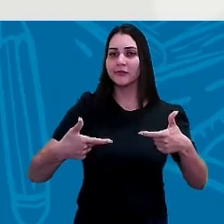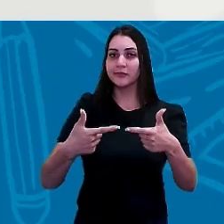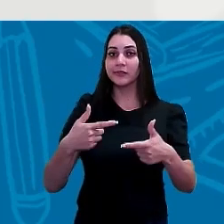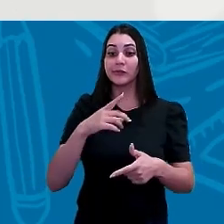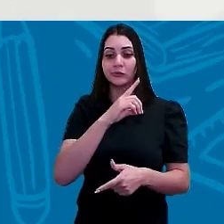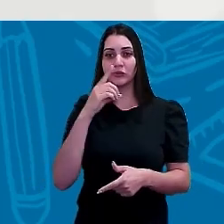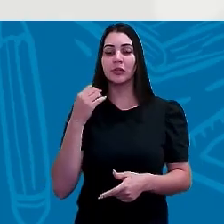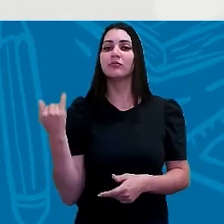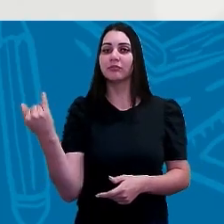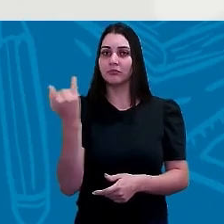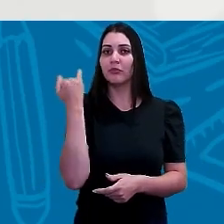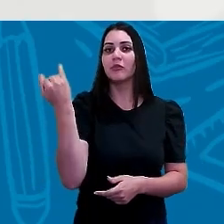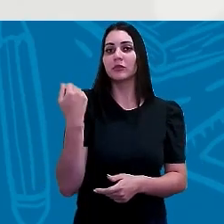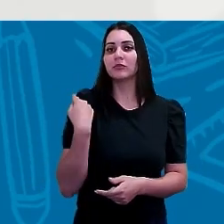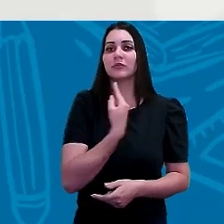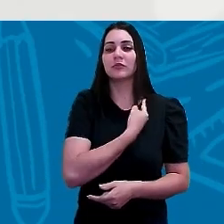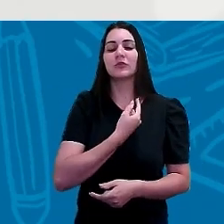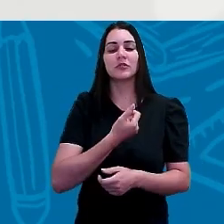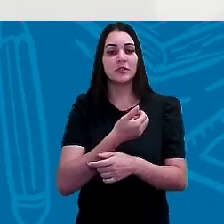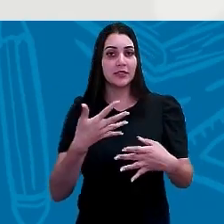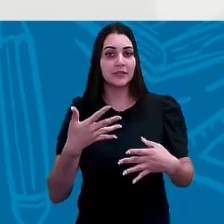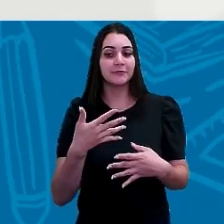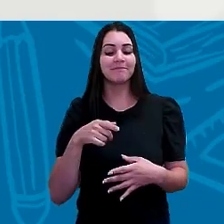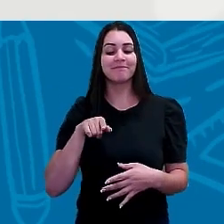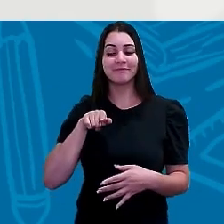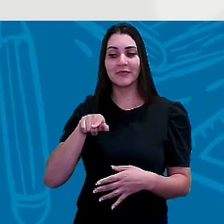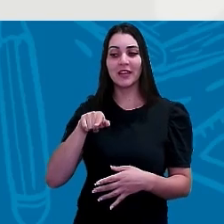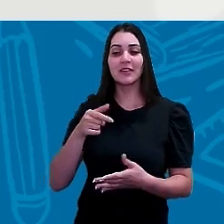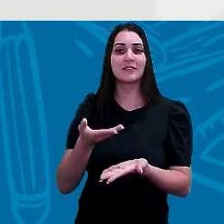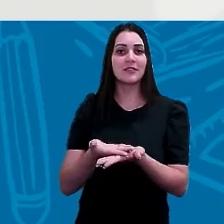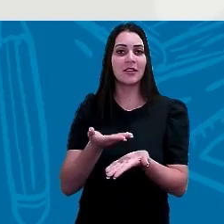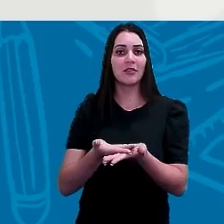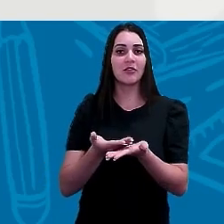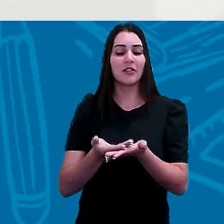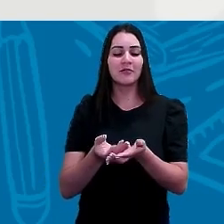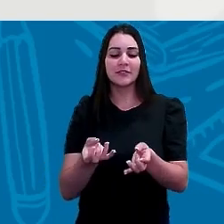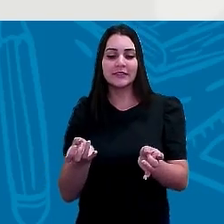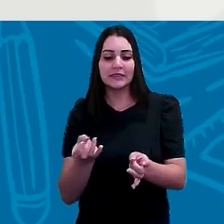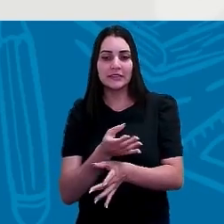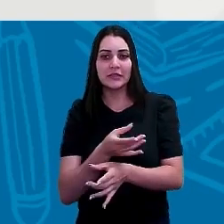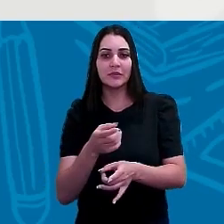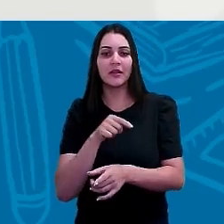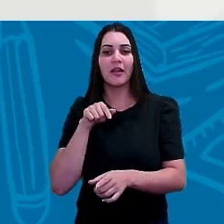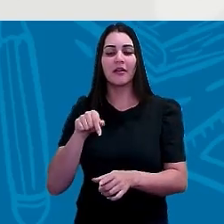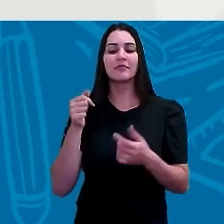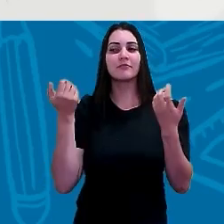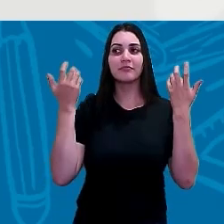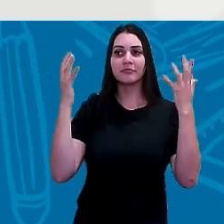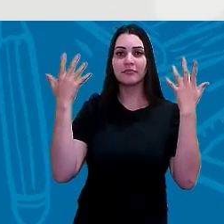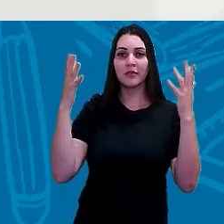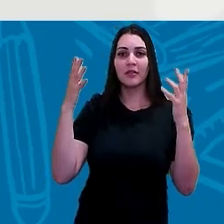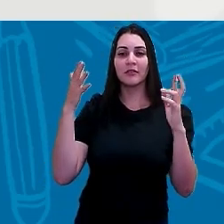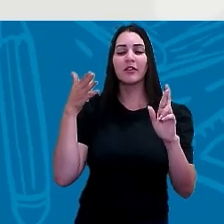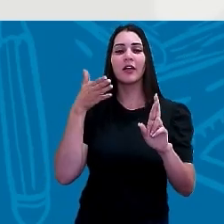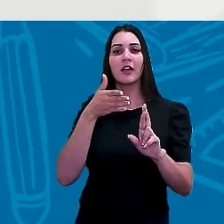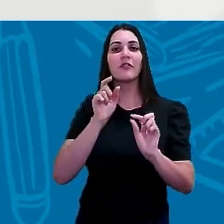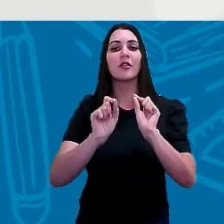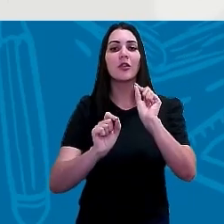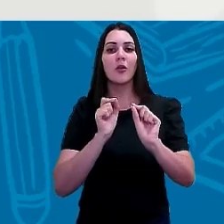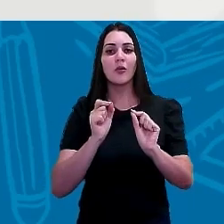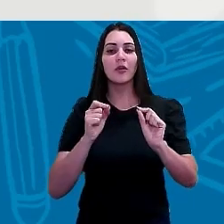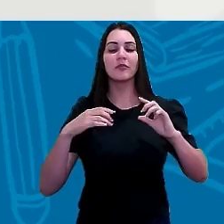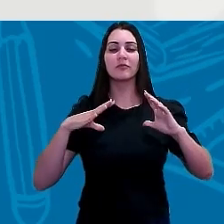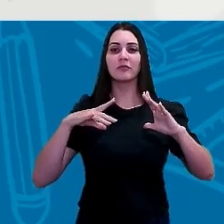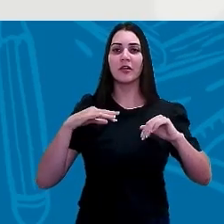cidade. Então, essa aulinha vai encerrar esse ciclo comemorativo referente a esse feriado